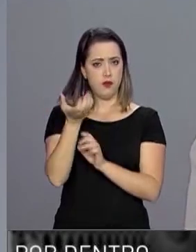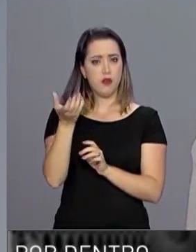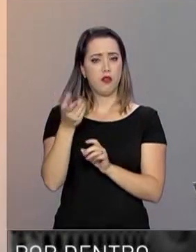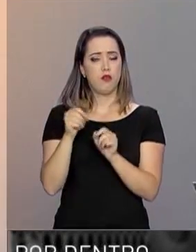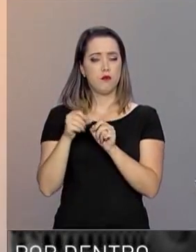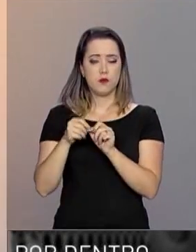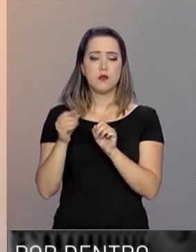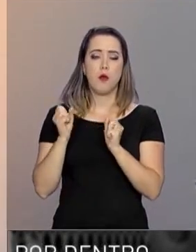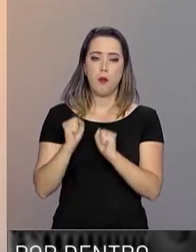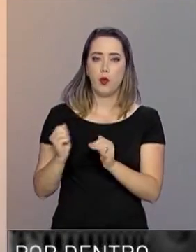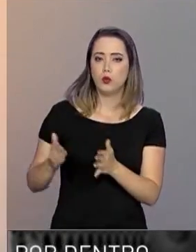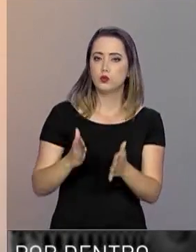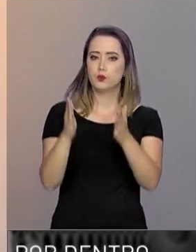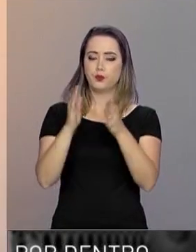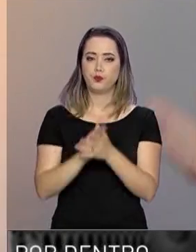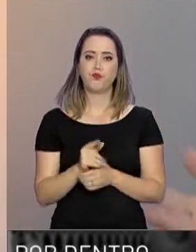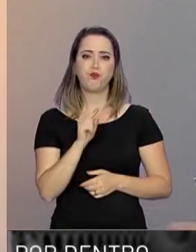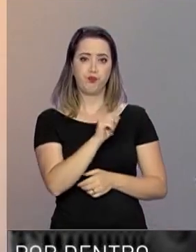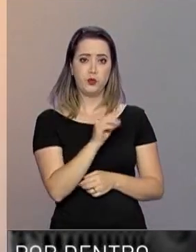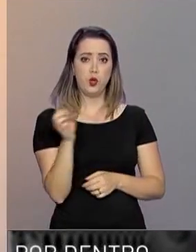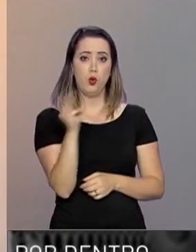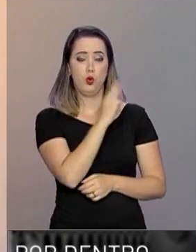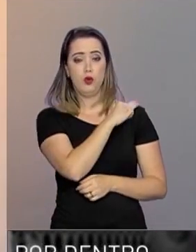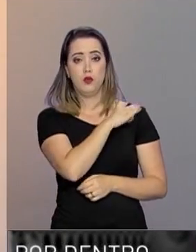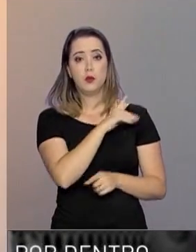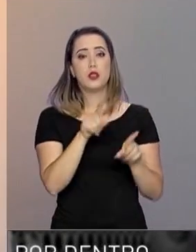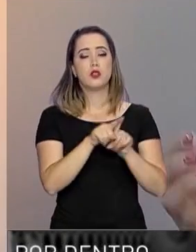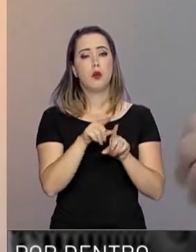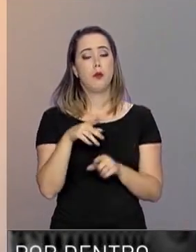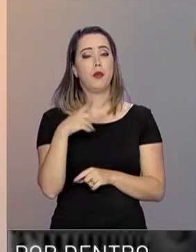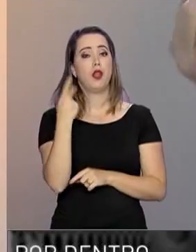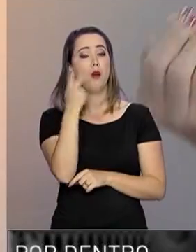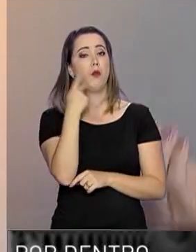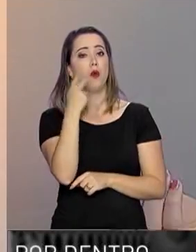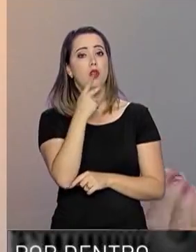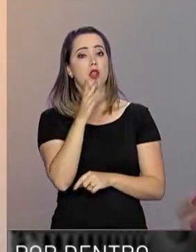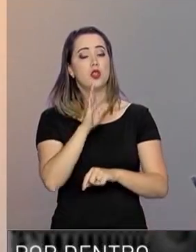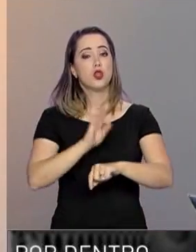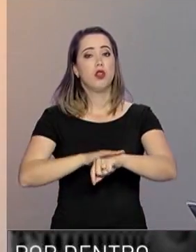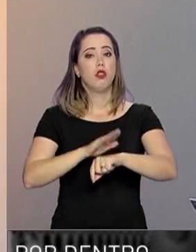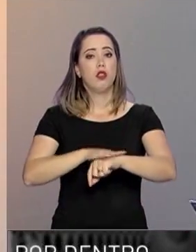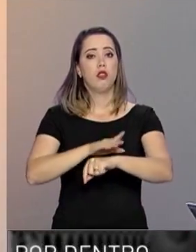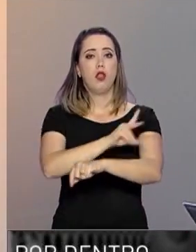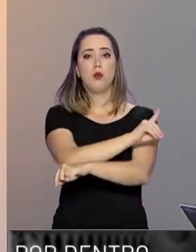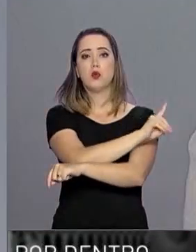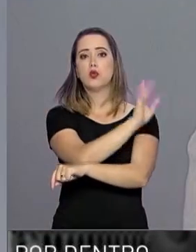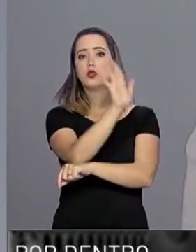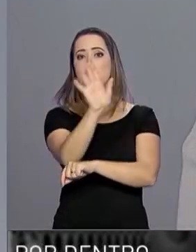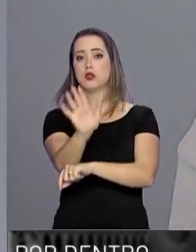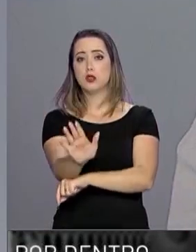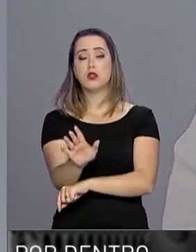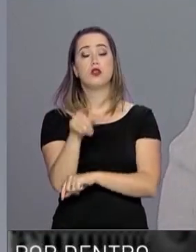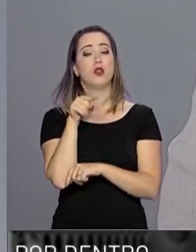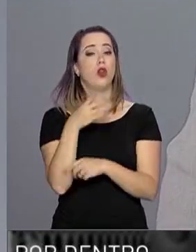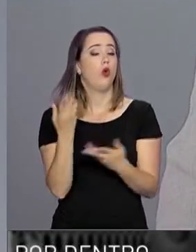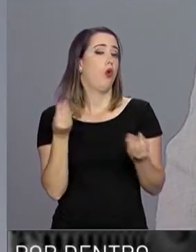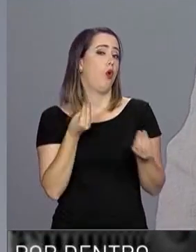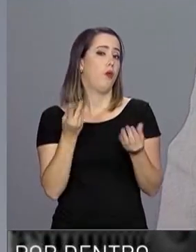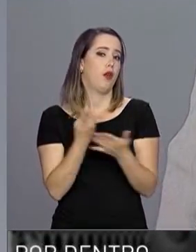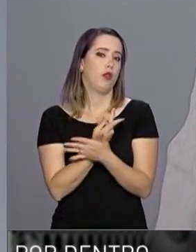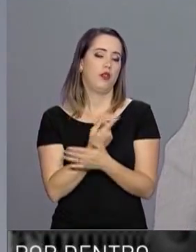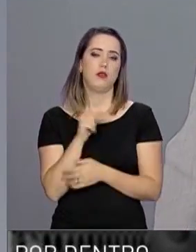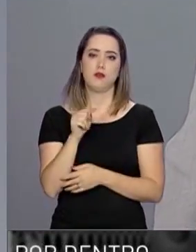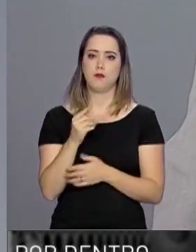seguir. Bom, com a reforma do ensino médio veio também a política de tempo integral. Como é que o MEC está apoiando os estados? A política de tempo